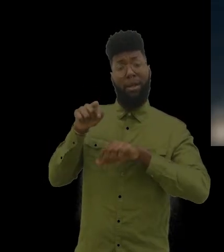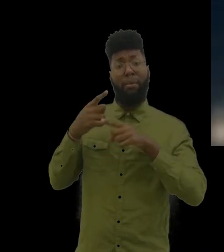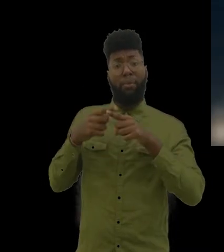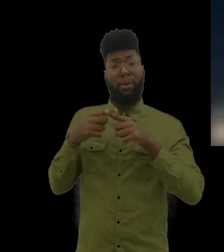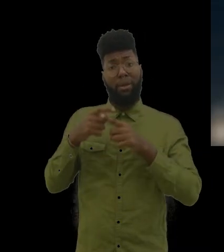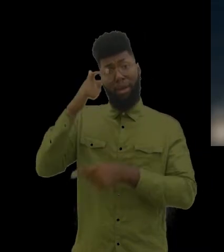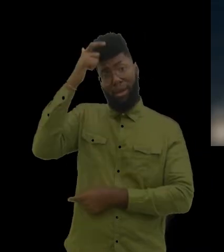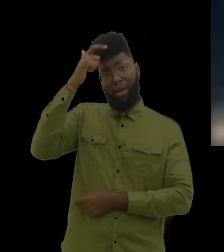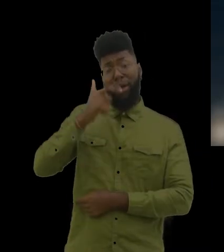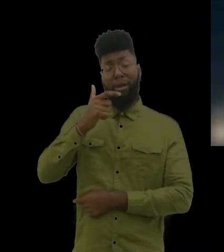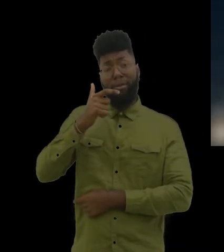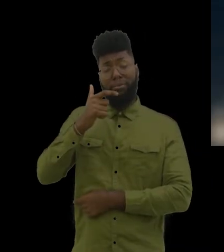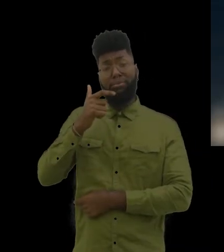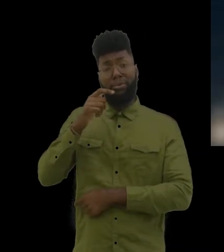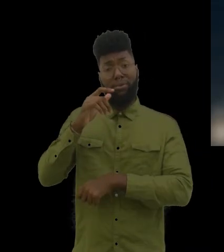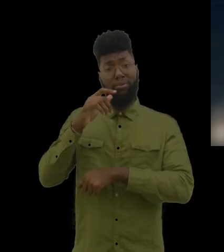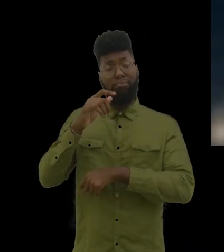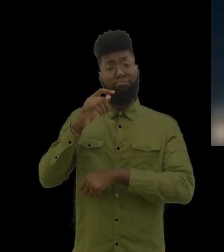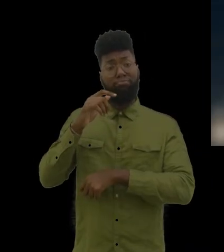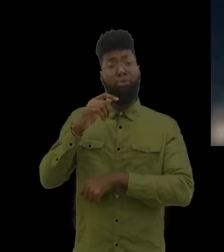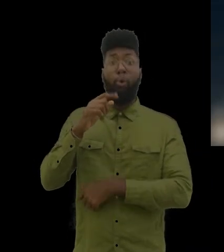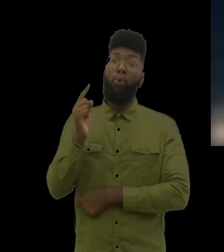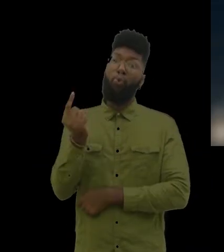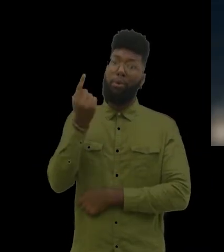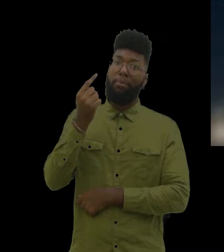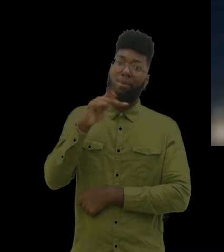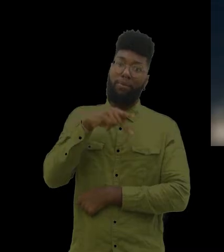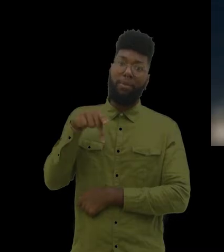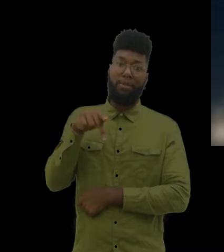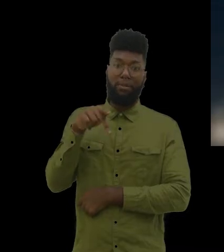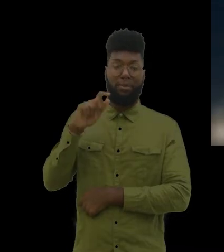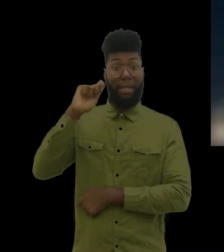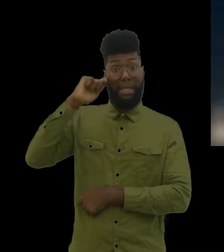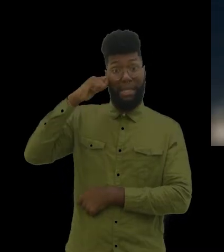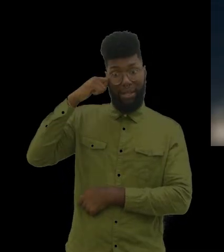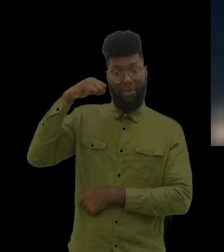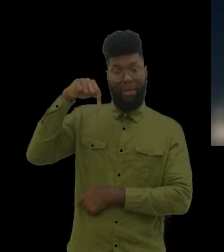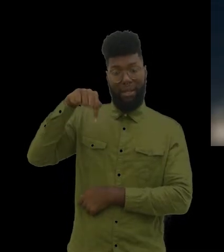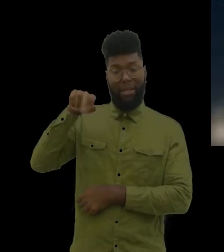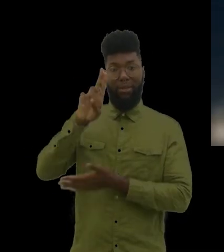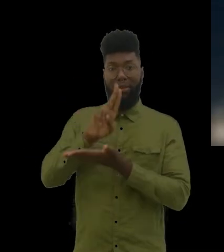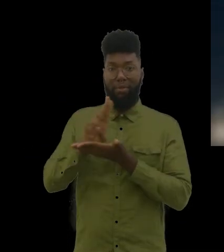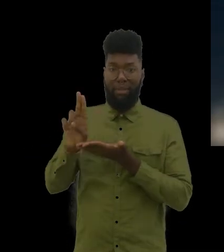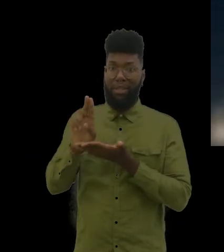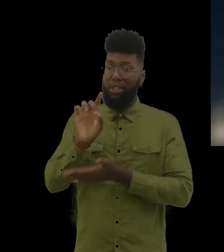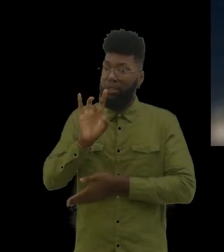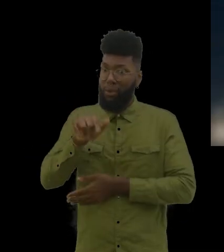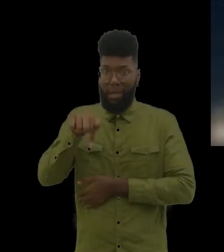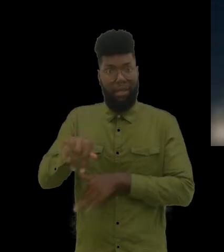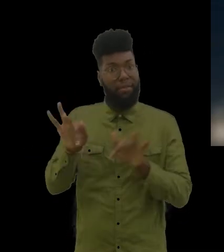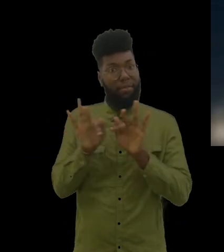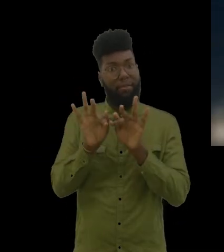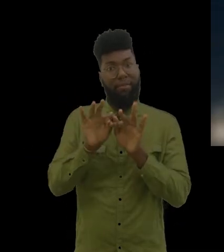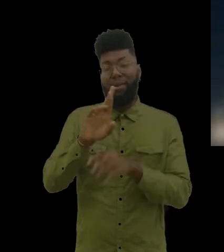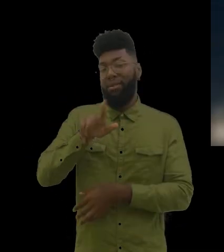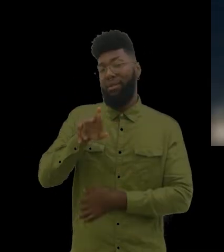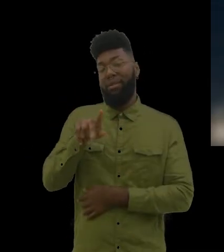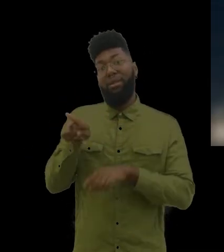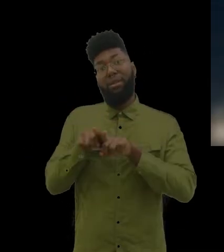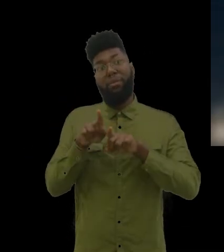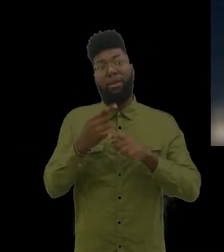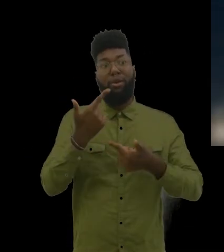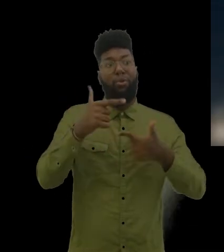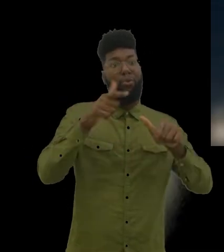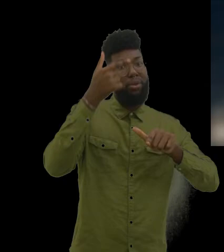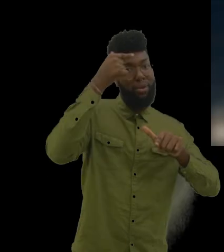professor negro também na universidade, e não é desta universidade, em todas que eu passei, eu também era o único, né, então